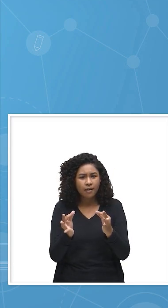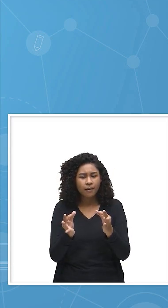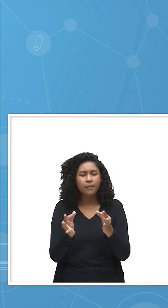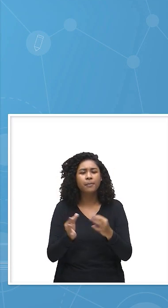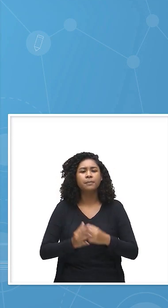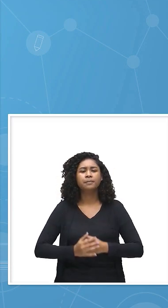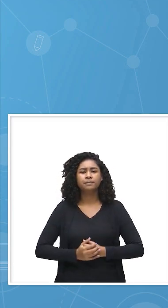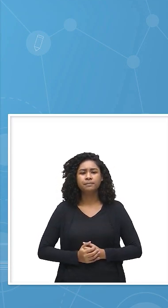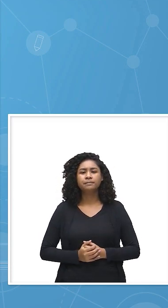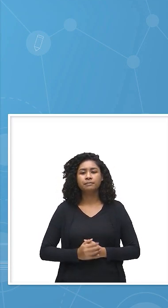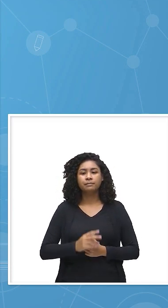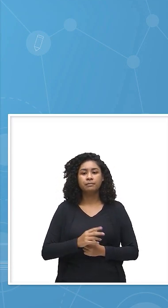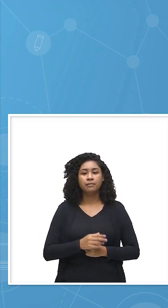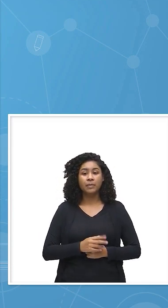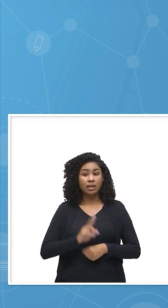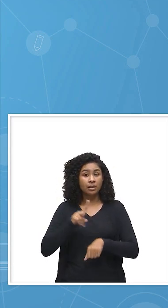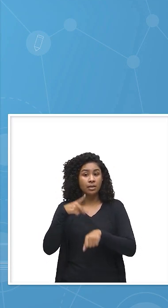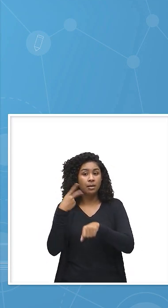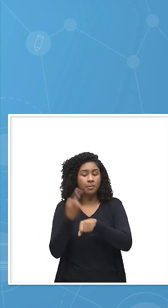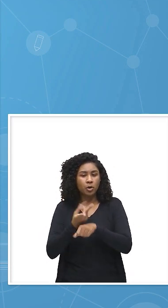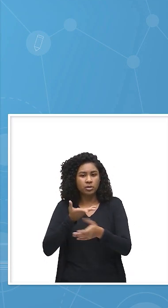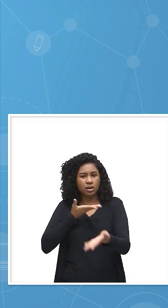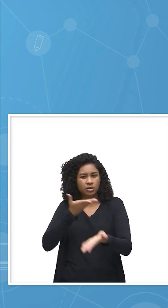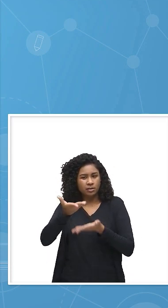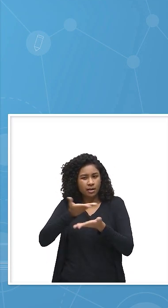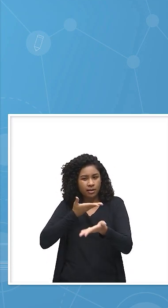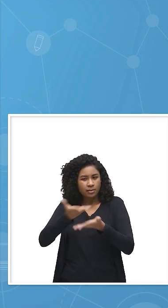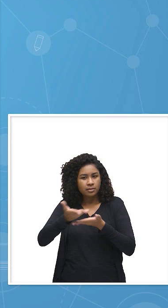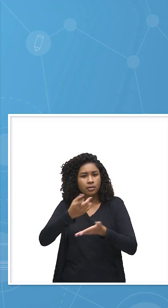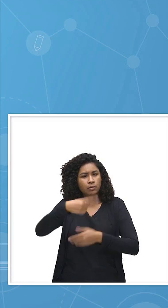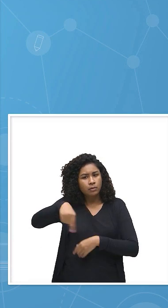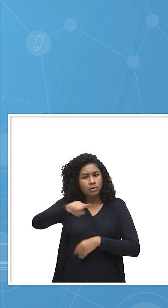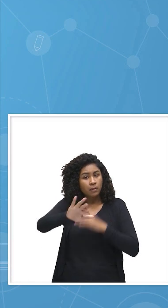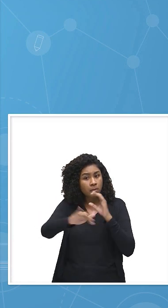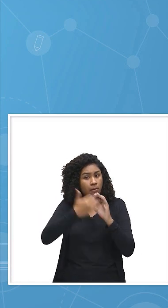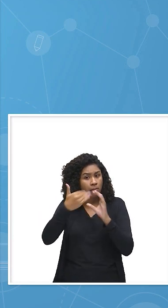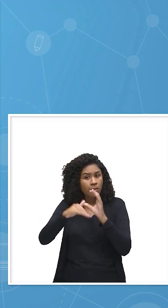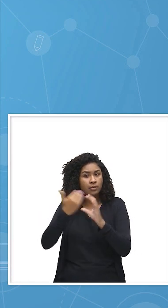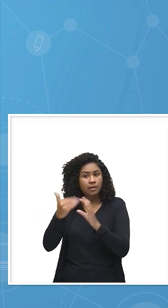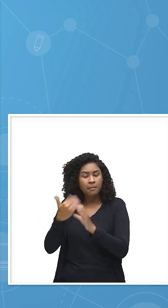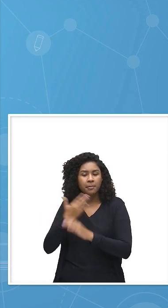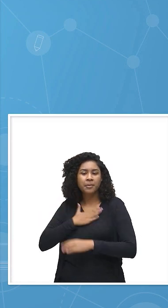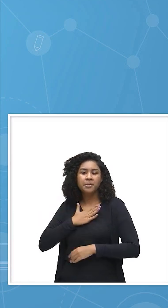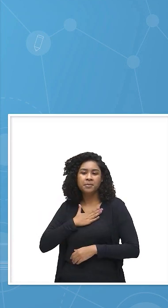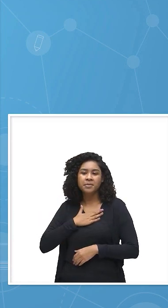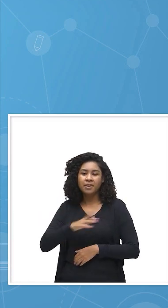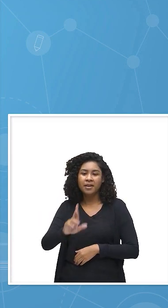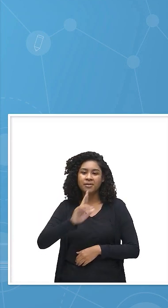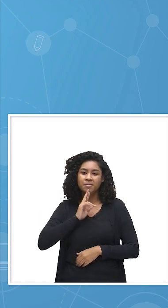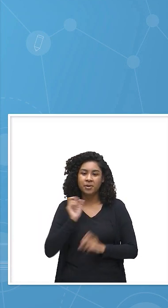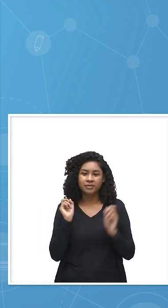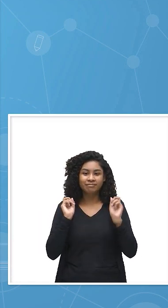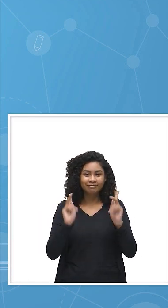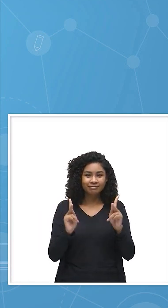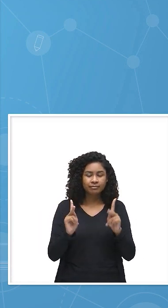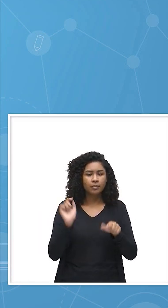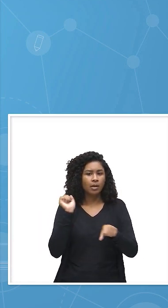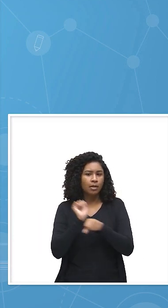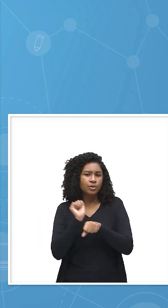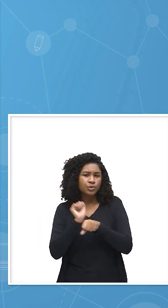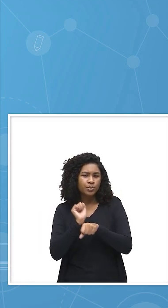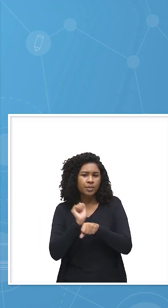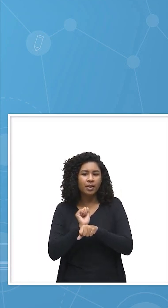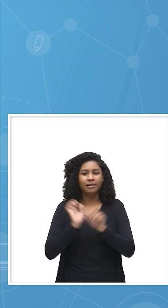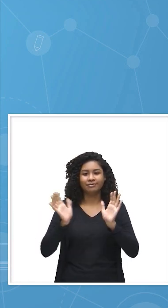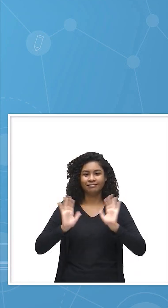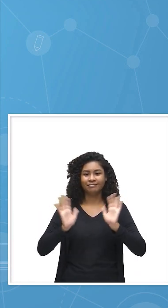e vão lá no nosso momento de interatividade compartilhar as respostas com a gente, tá bom? Fico aguardando vocês aqui,